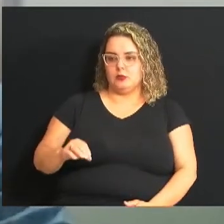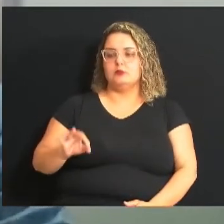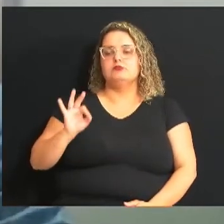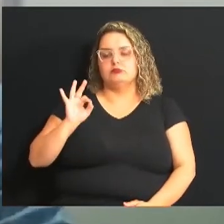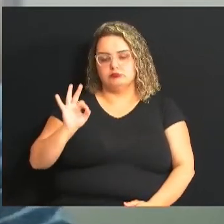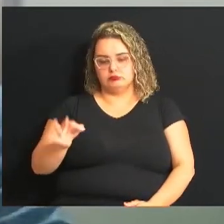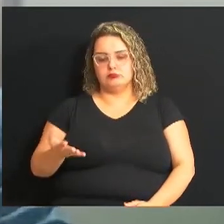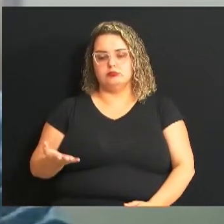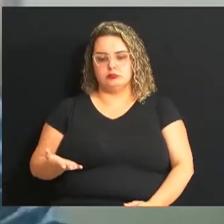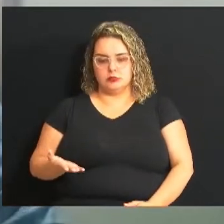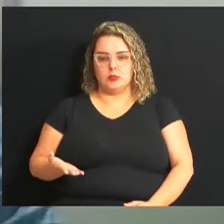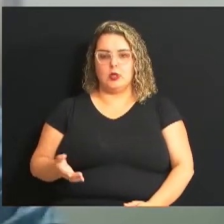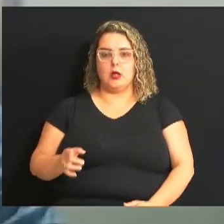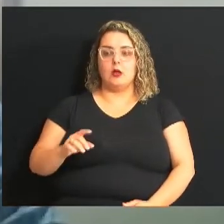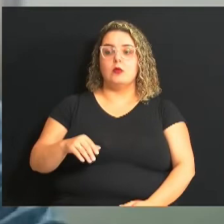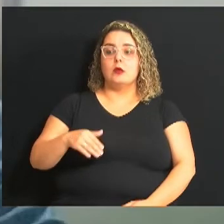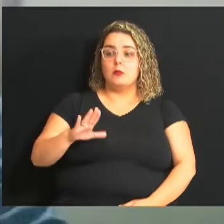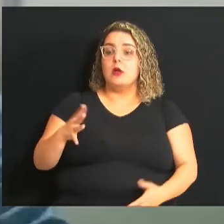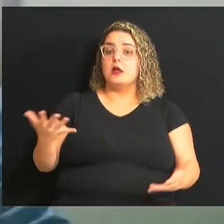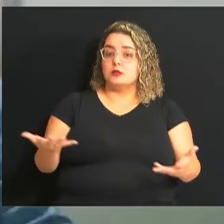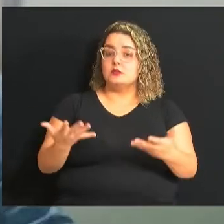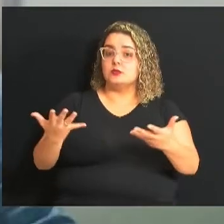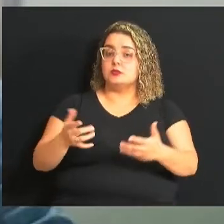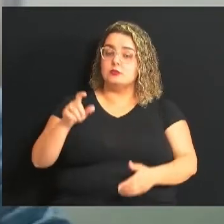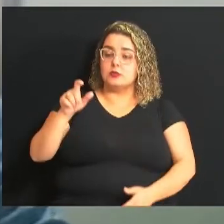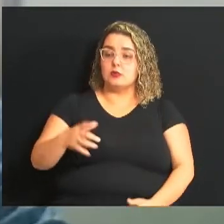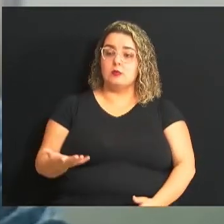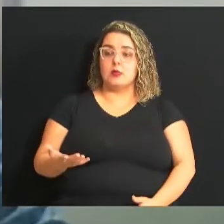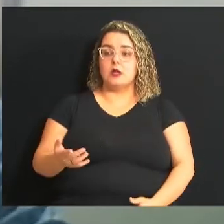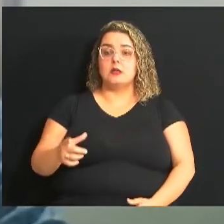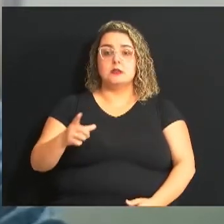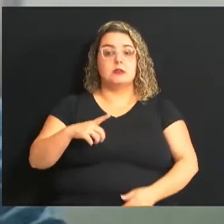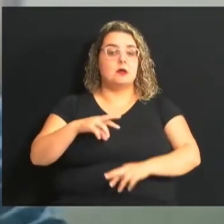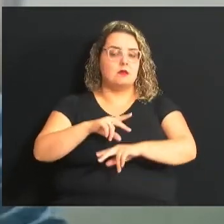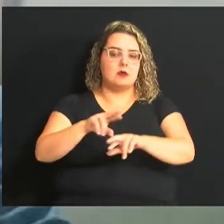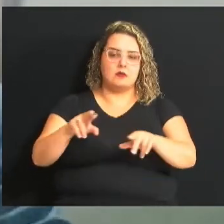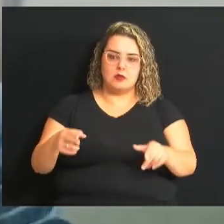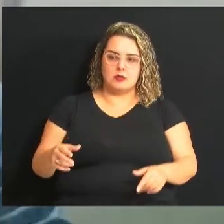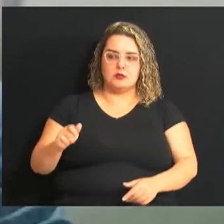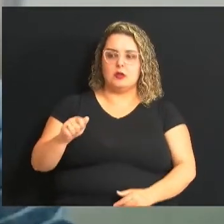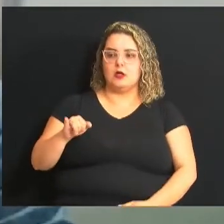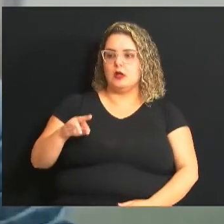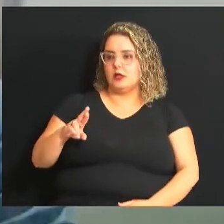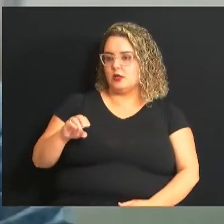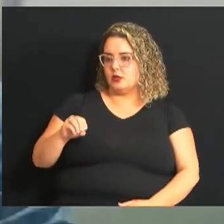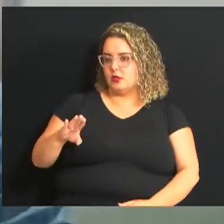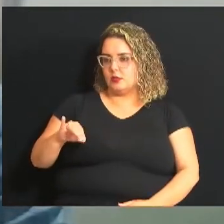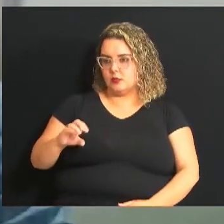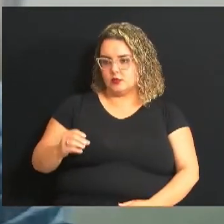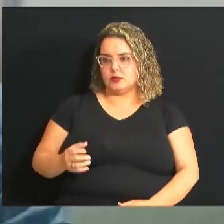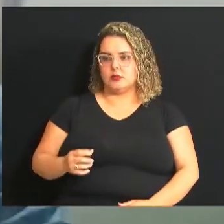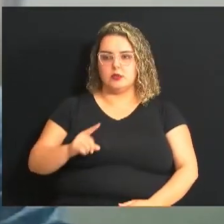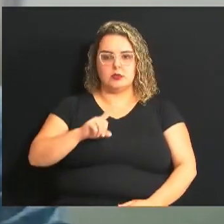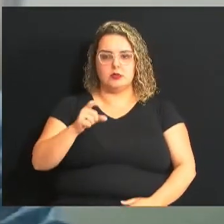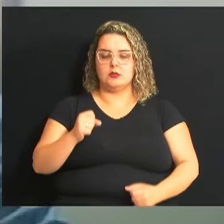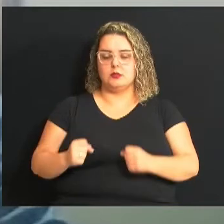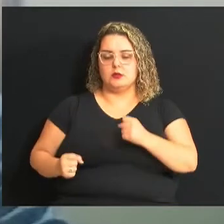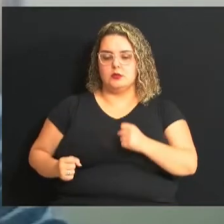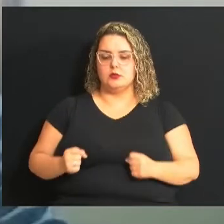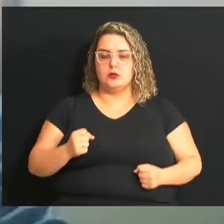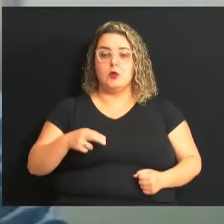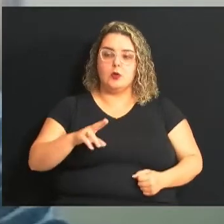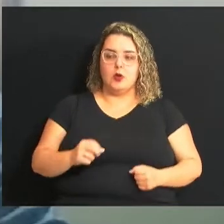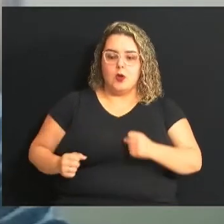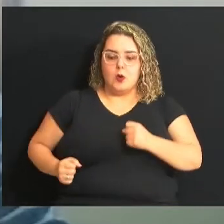aeróbio é o que vai mais contribuir para esse indivíduo. Mas a gente tem diversos exercícios aeróbios hoje, não só a caminhada ou a corrida de rua. Eu mesmo